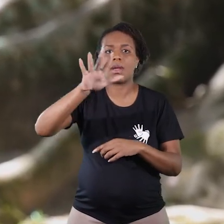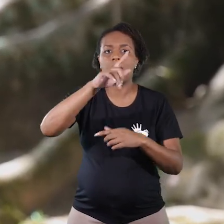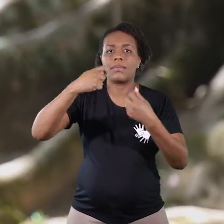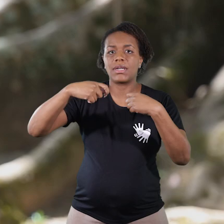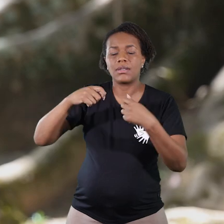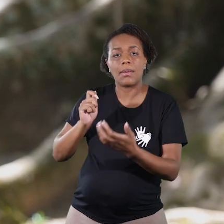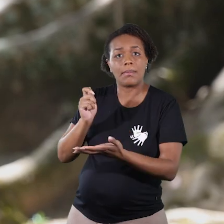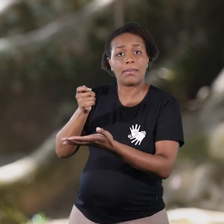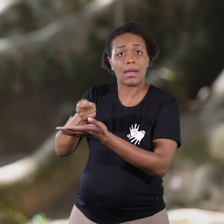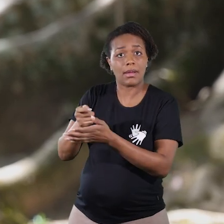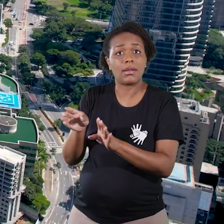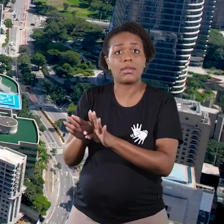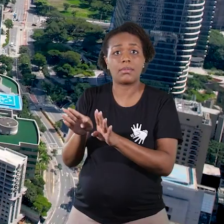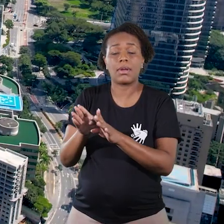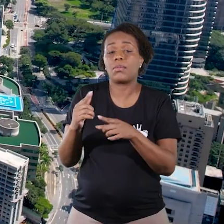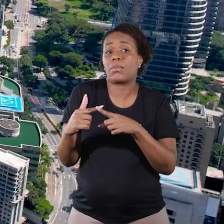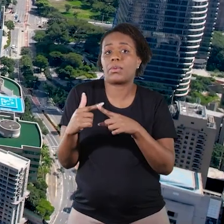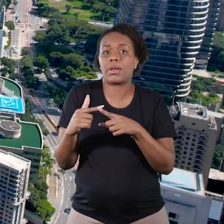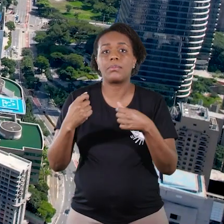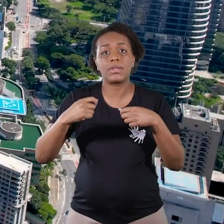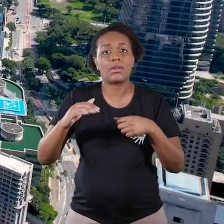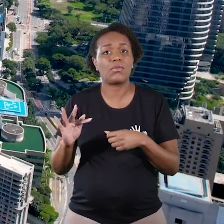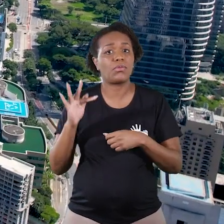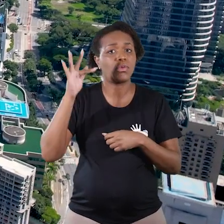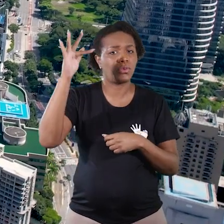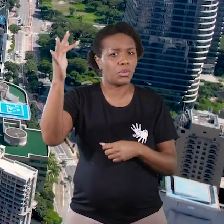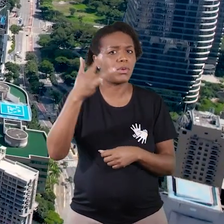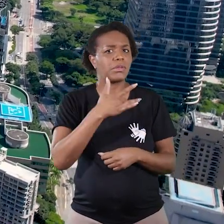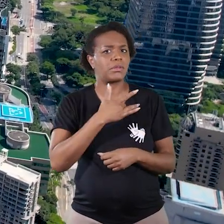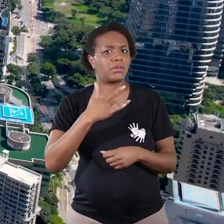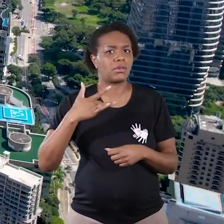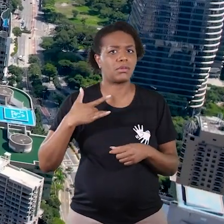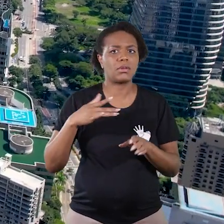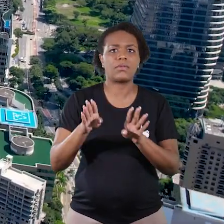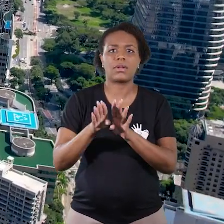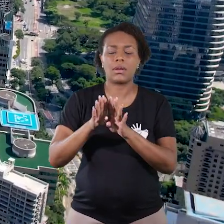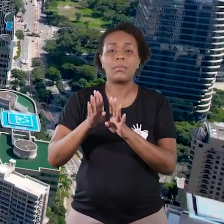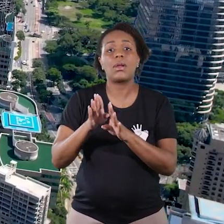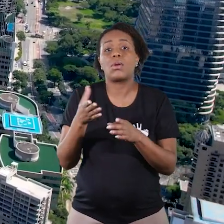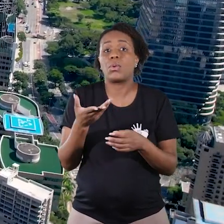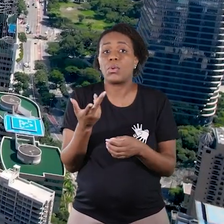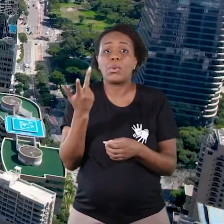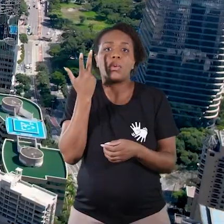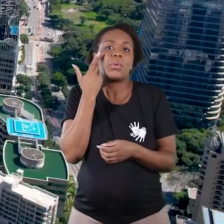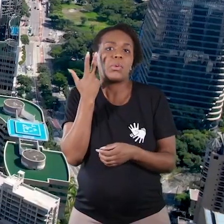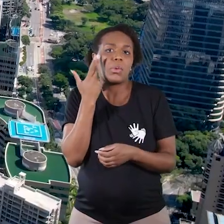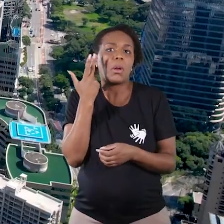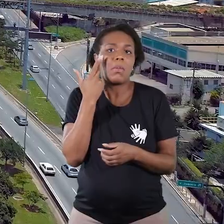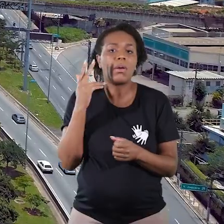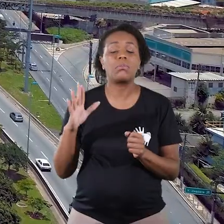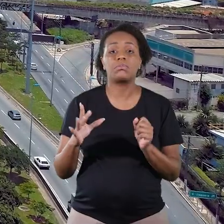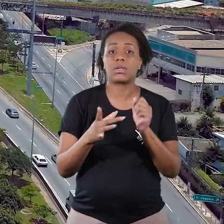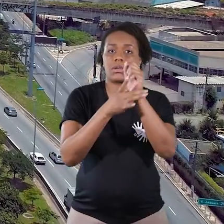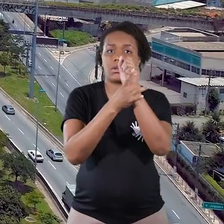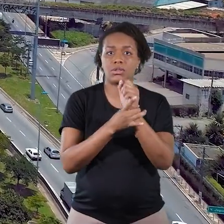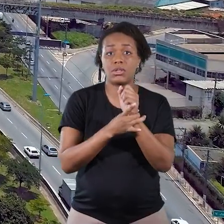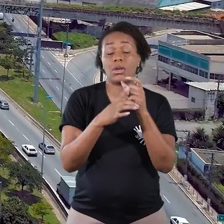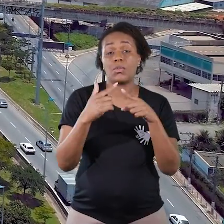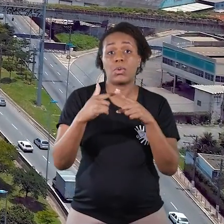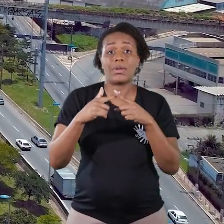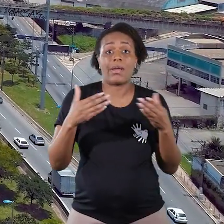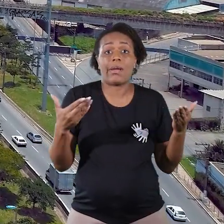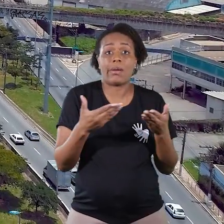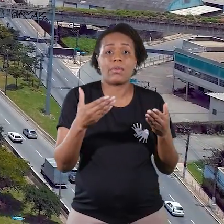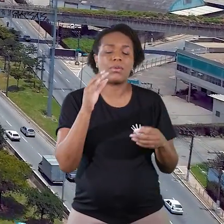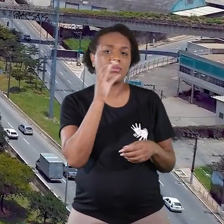todo tem que pagar por esse passivo para poder ter um futuro saudável, um futuro comum garantido, se o problema do imediato